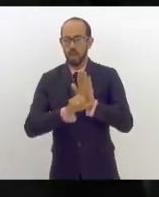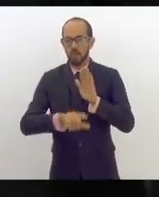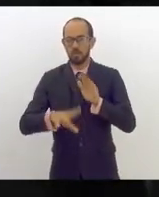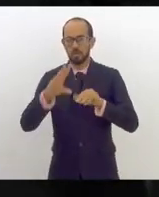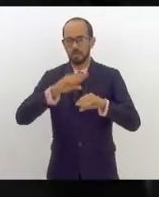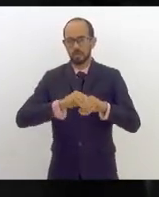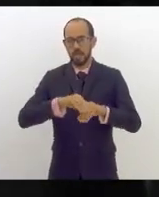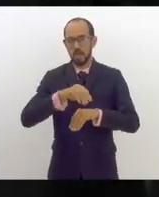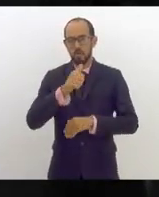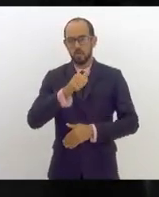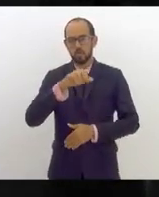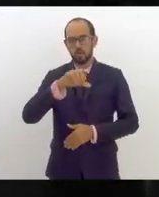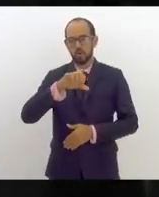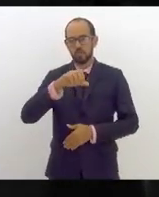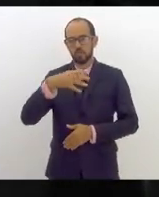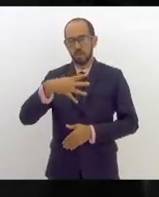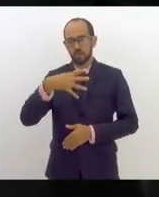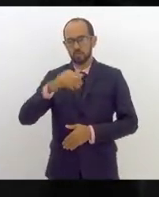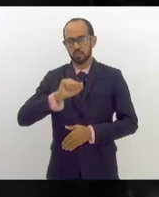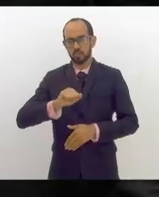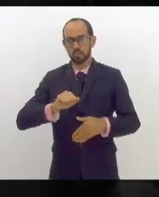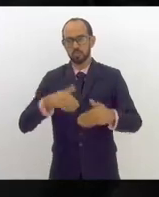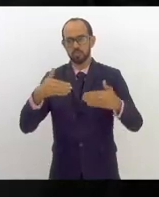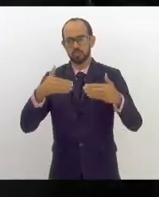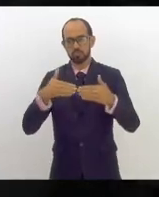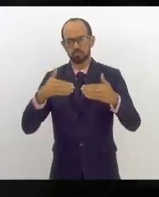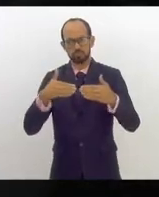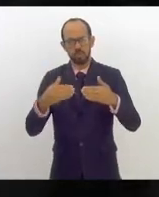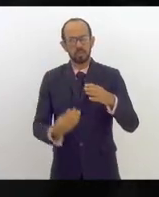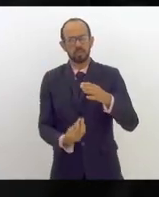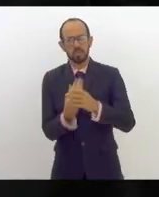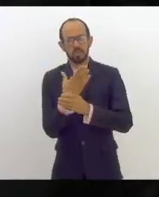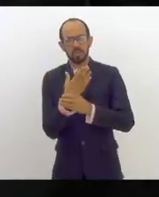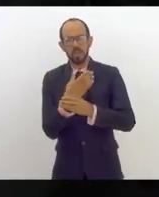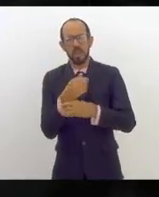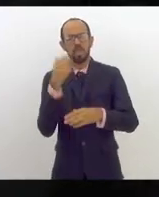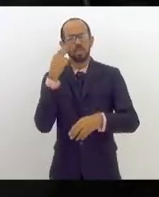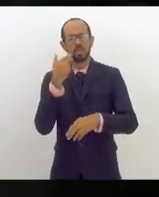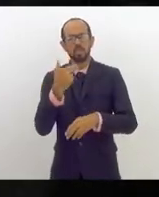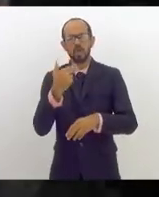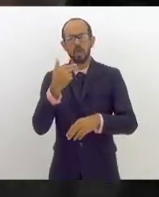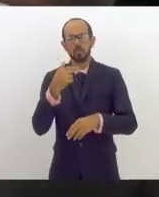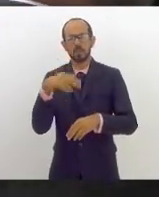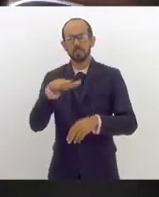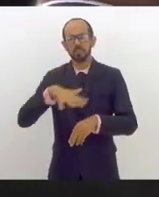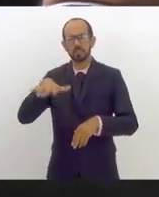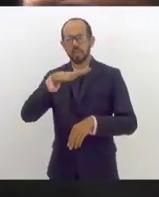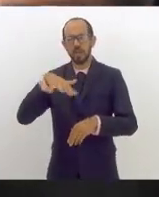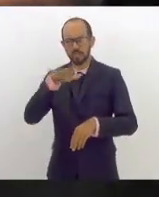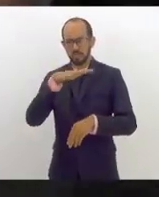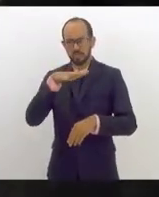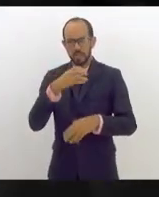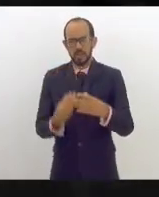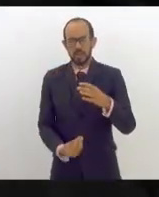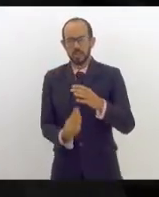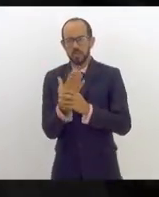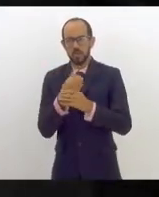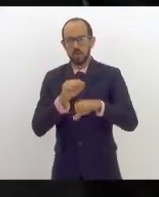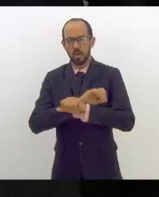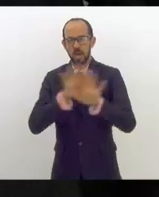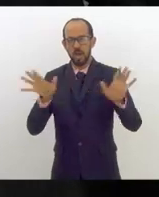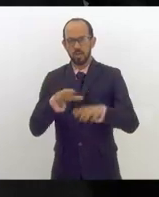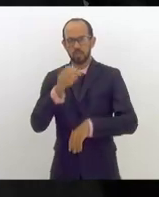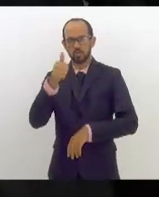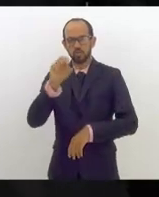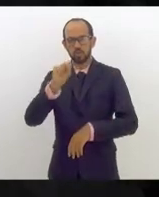Legislação Federal estabelece Norma Gerais para o ICMS ela estabeleceu claramente ali com a máxima